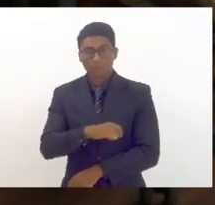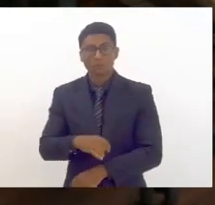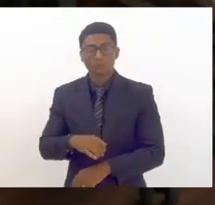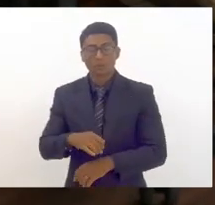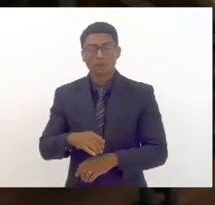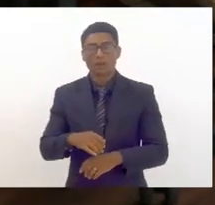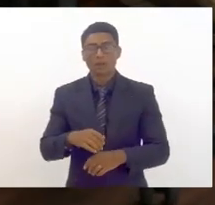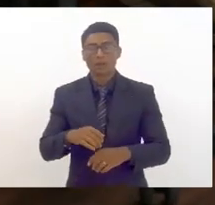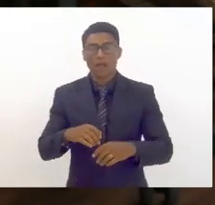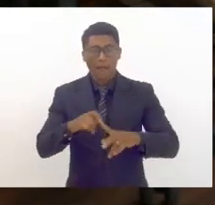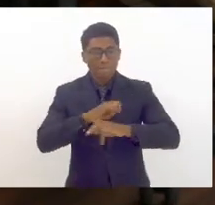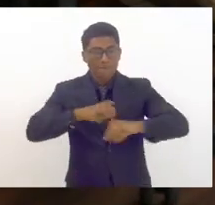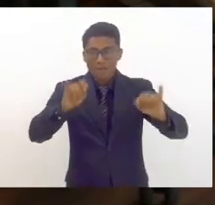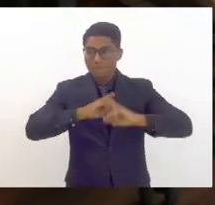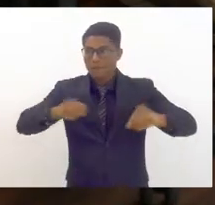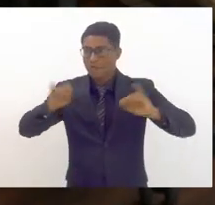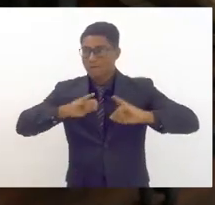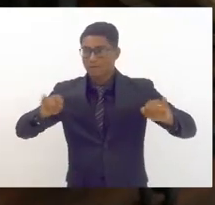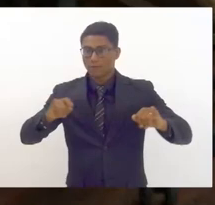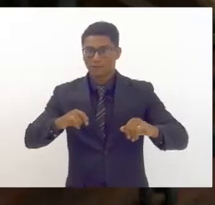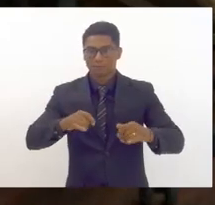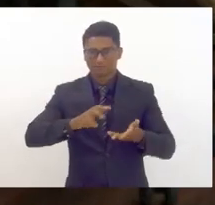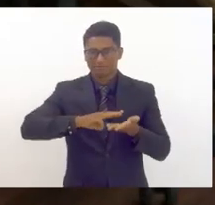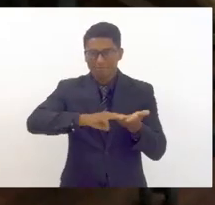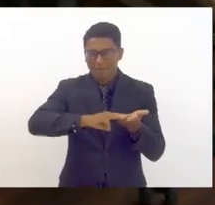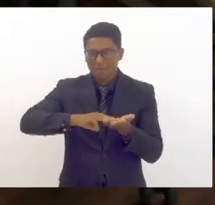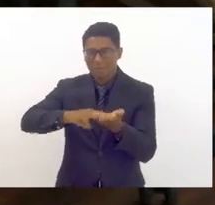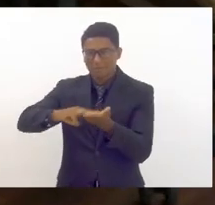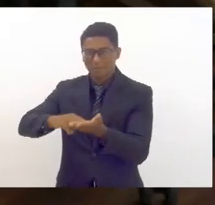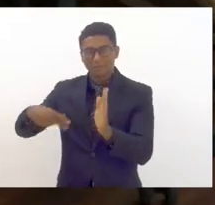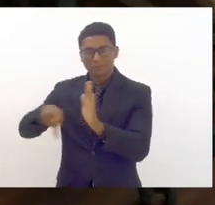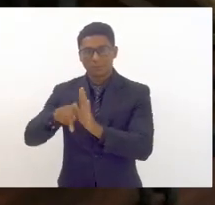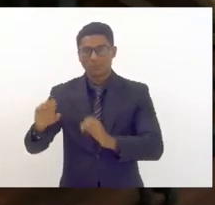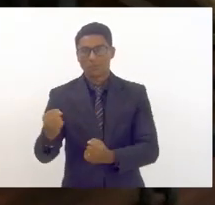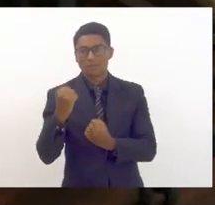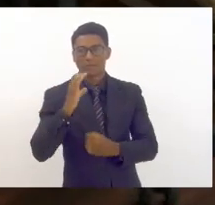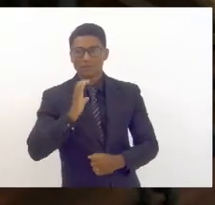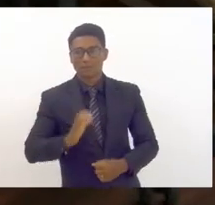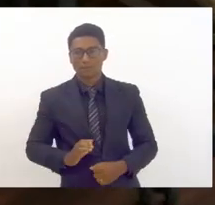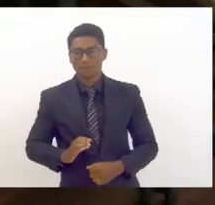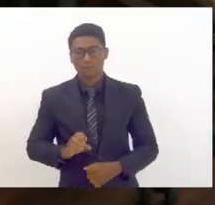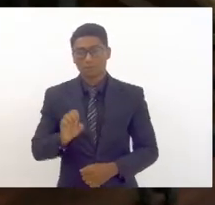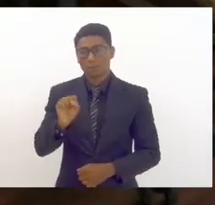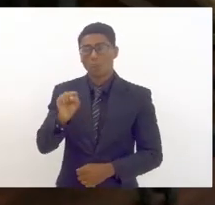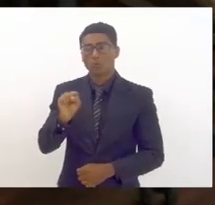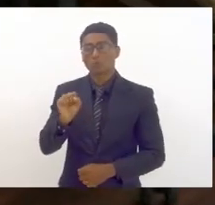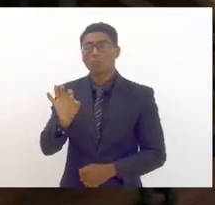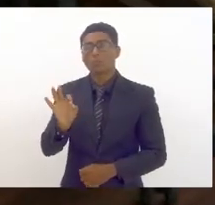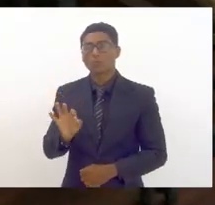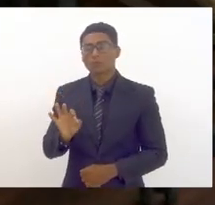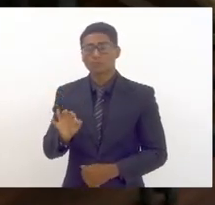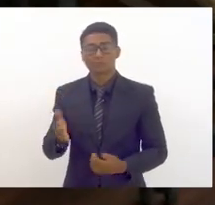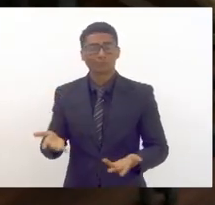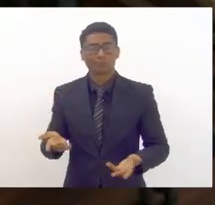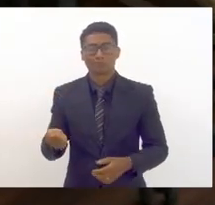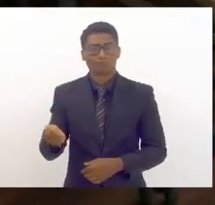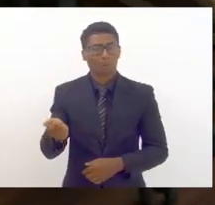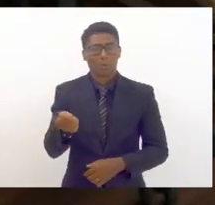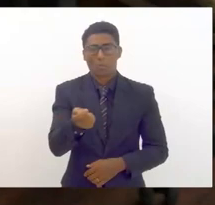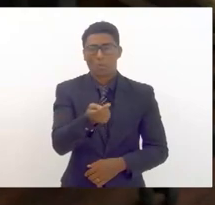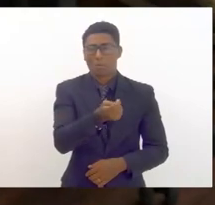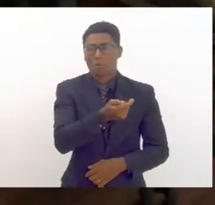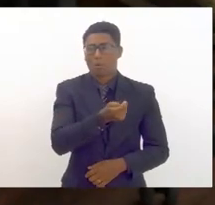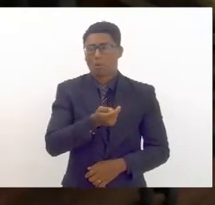recebem alertas das defesas civis. É muito pouco. Se a gente entrar, então, um pouquinho mais